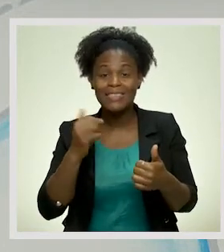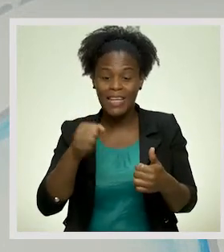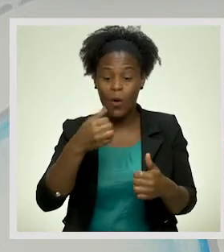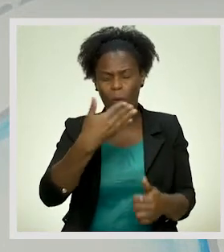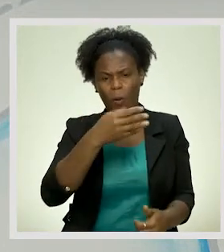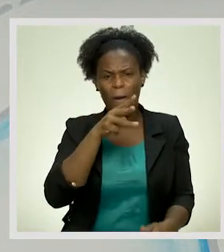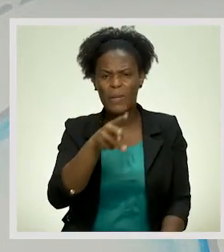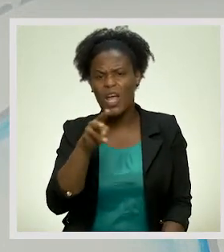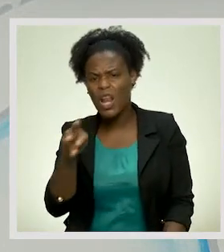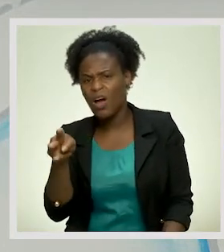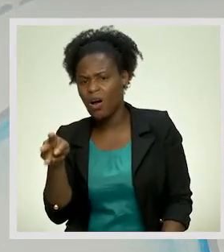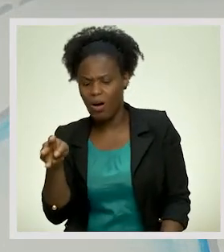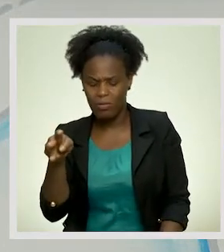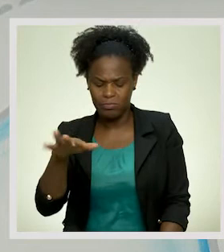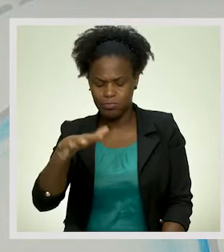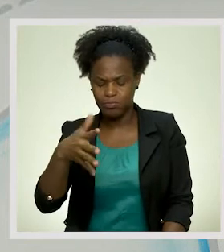aproximadamente